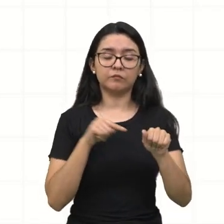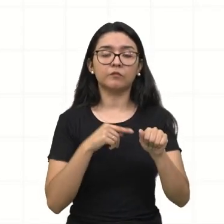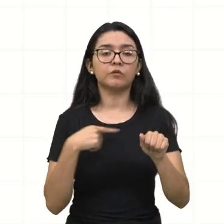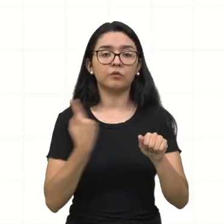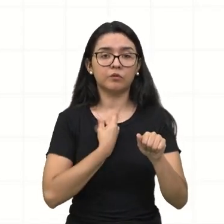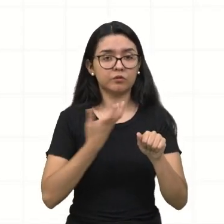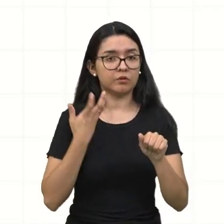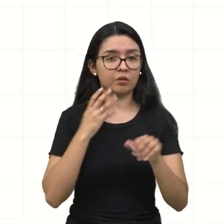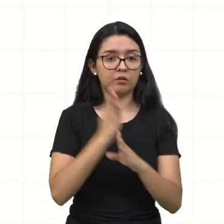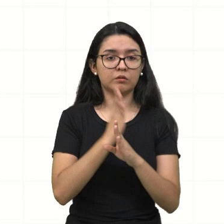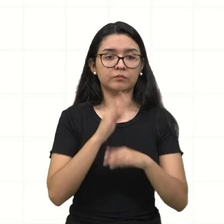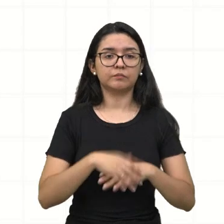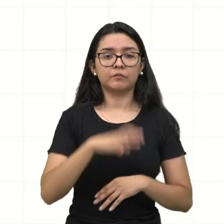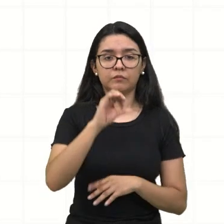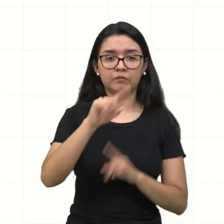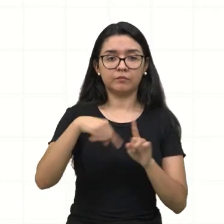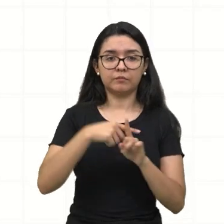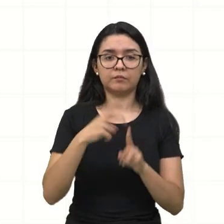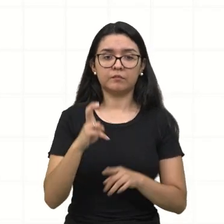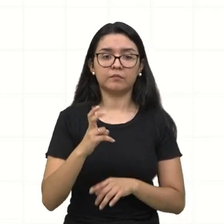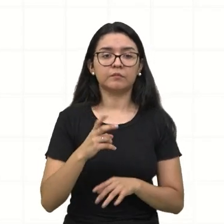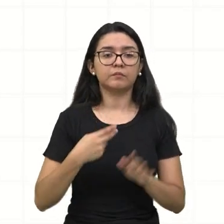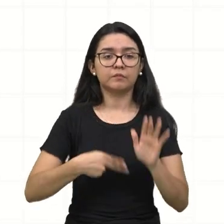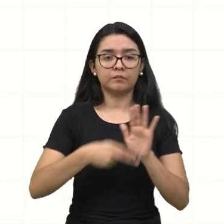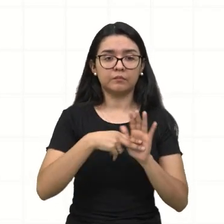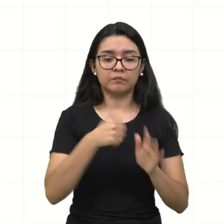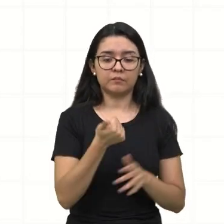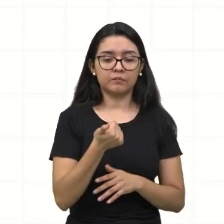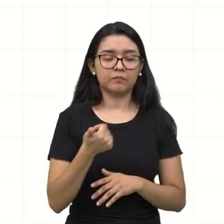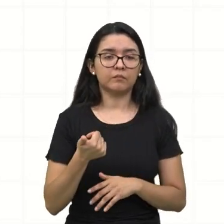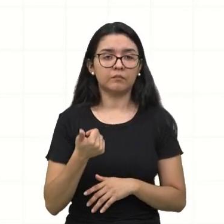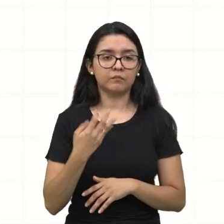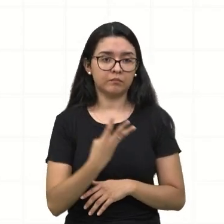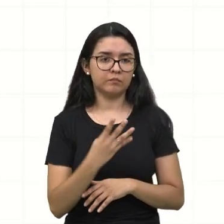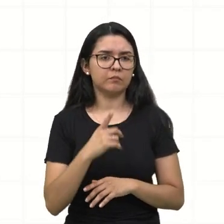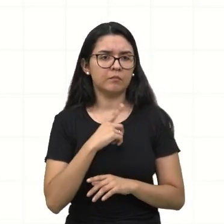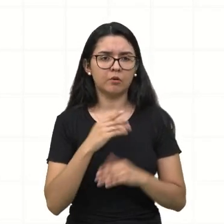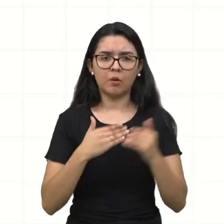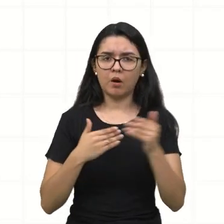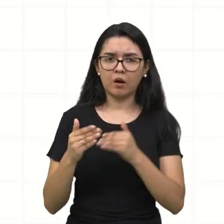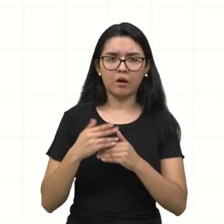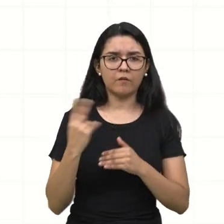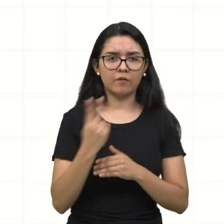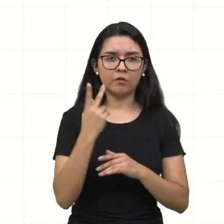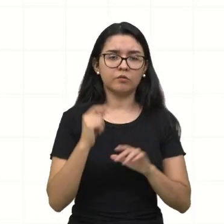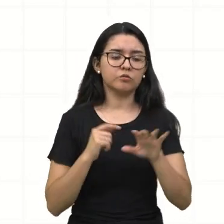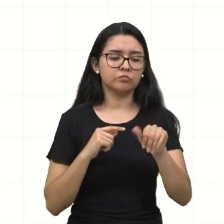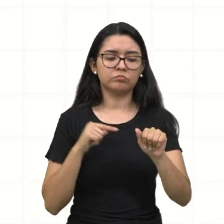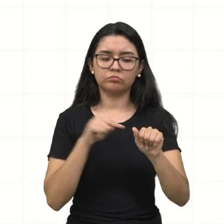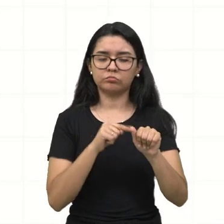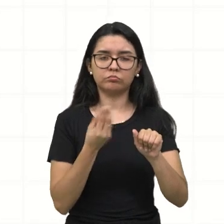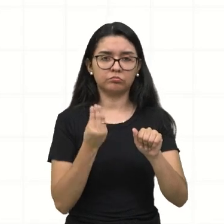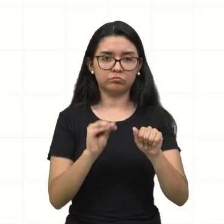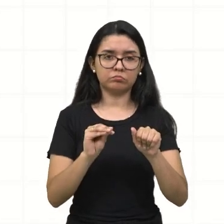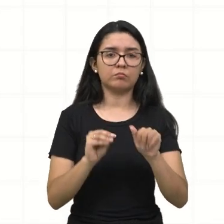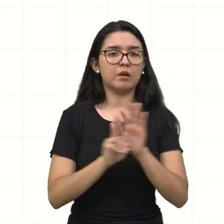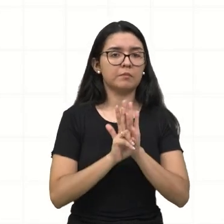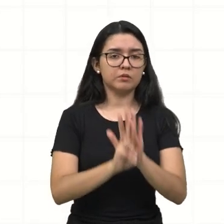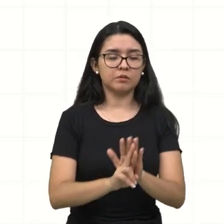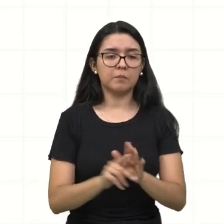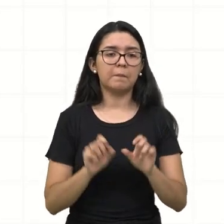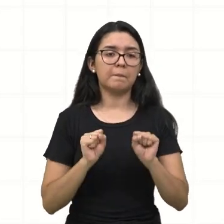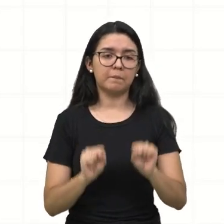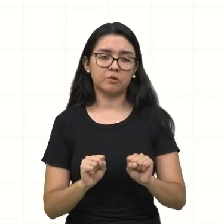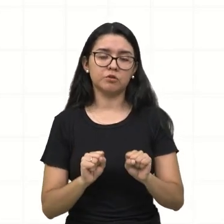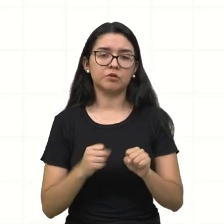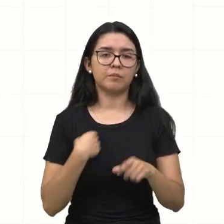aqui. 9 mais 5, 14. Aqui, pessoal, poderia haver qualquer valor, né? A gente colocou aqui o A por colocar, mas poderia ser uma